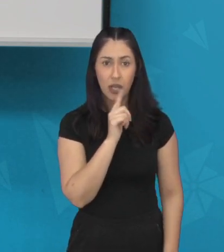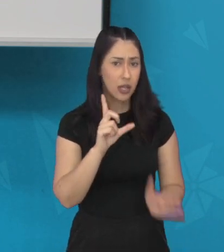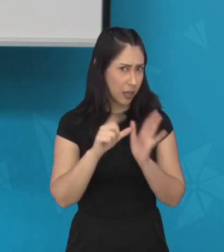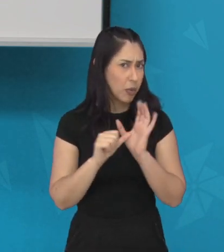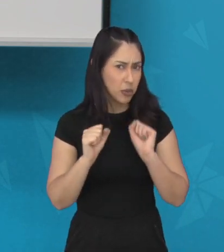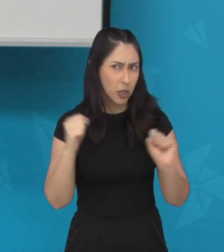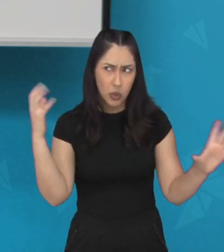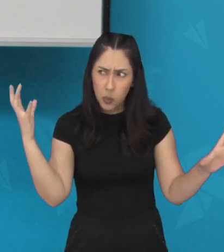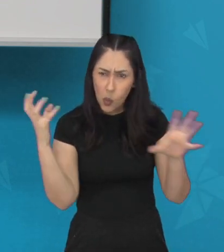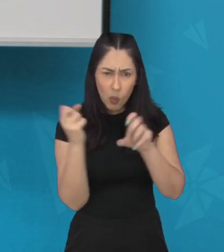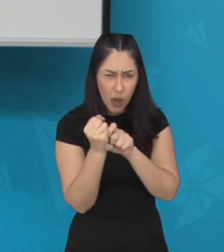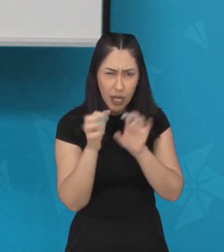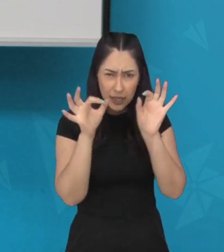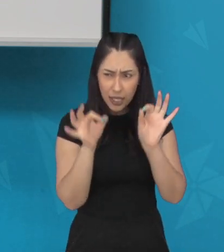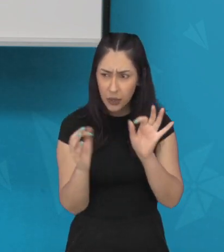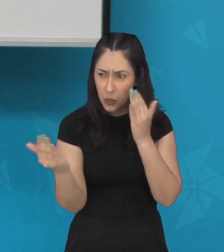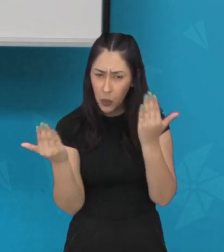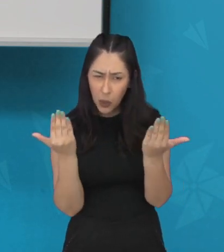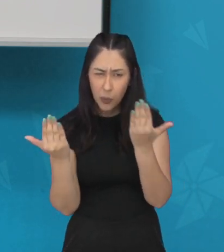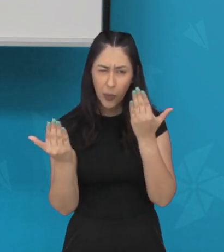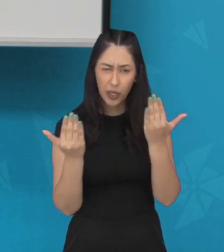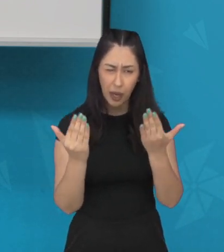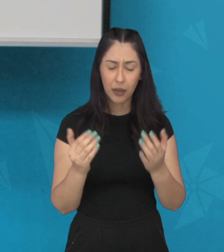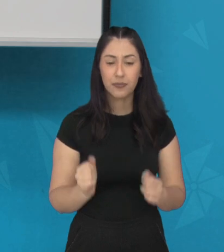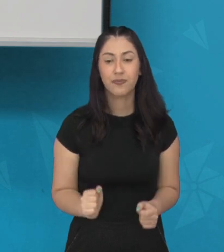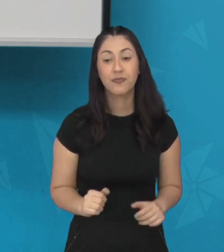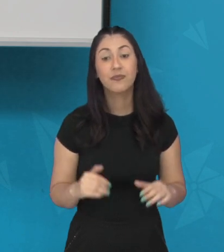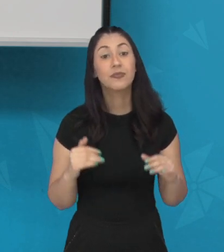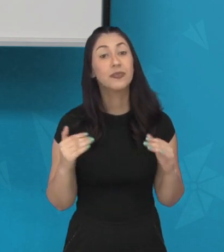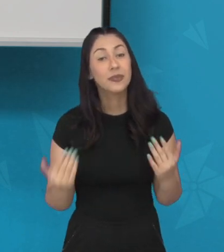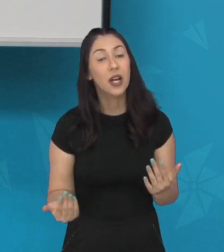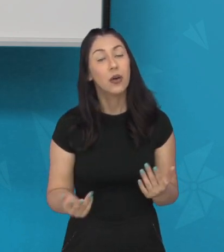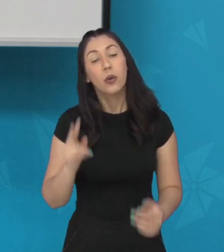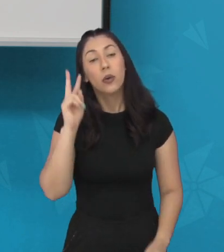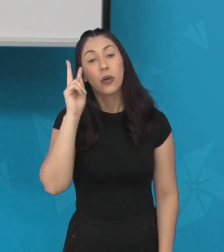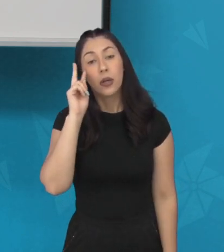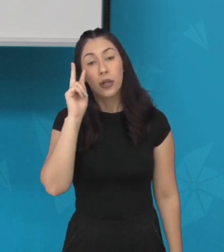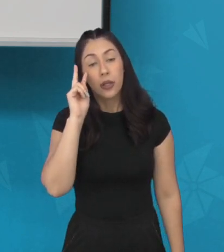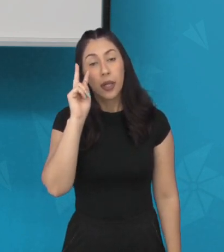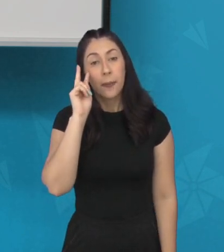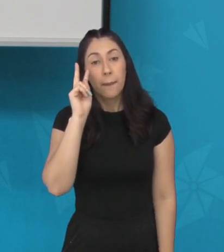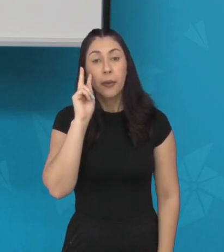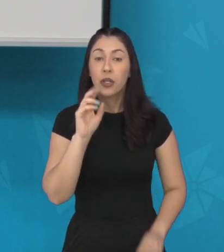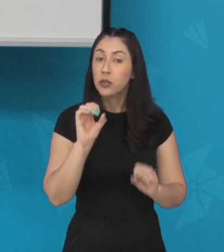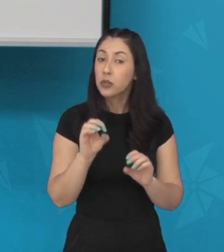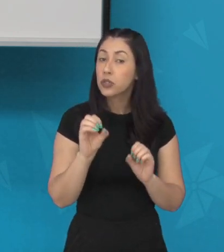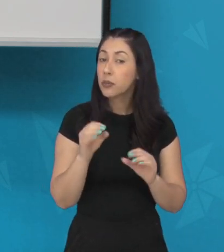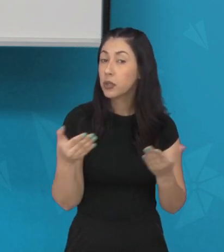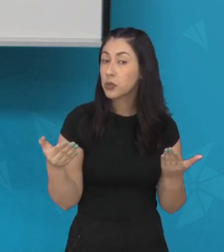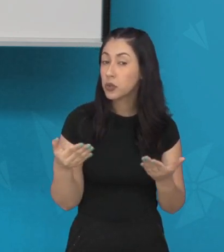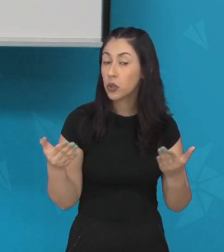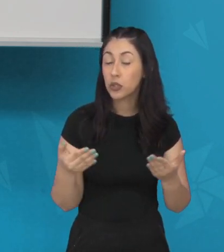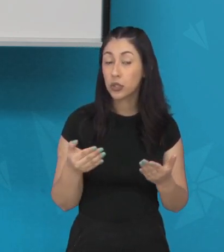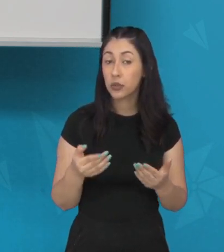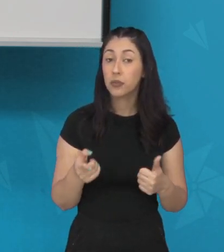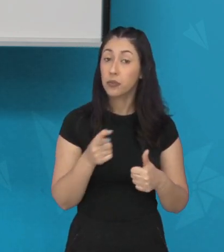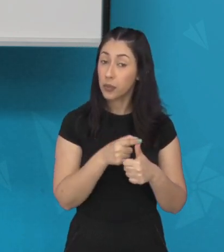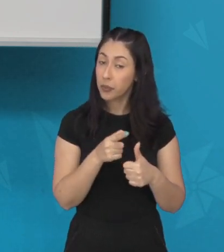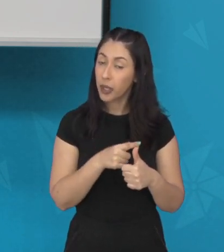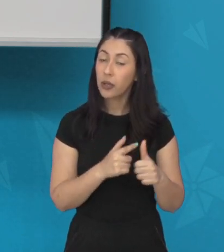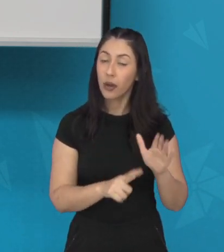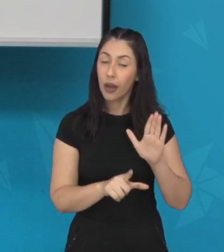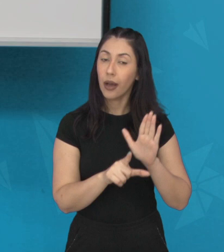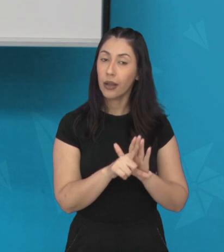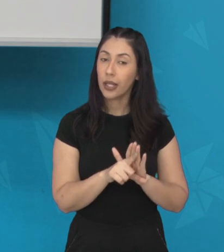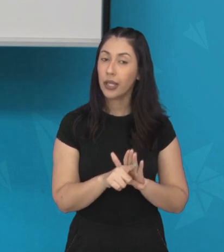para conferir a resposta final, tudo bem? Então, recapitulando aqui antes de finalizarmos a nossa aula de lei de reações. Né?